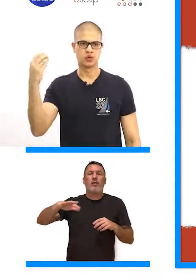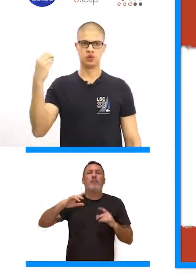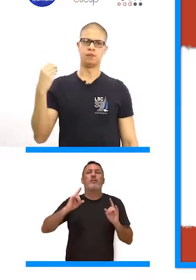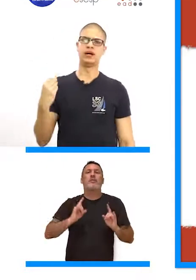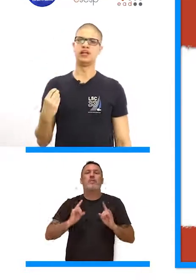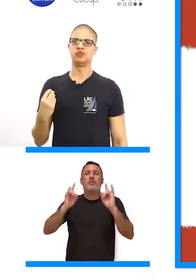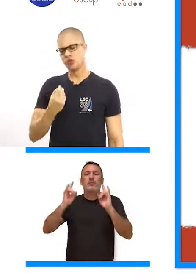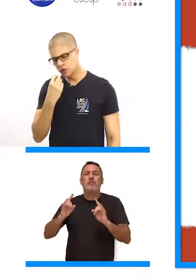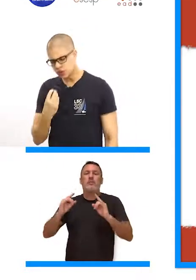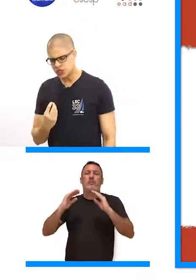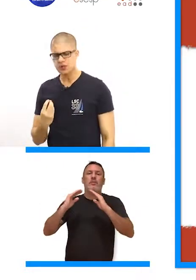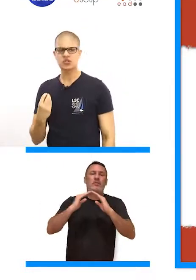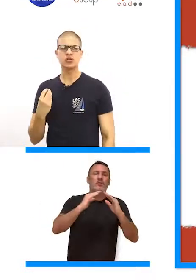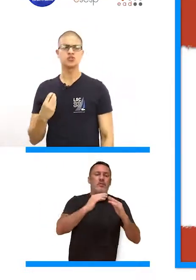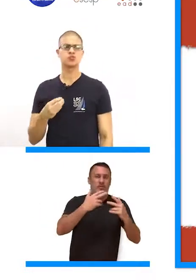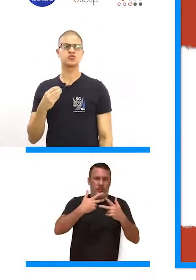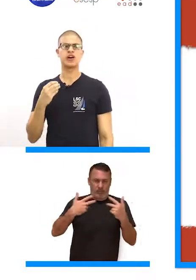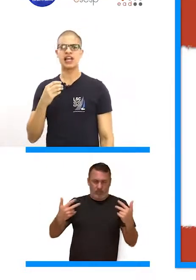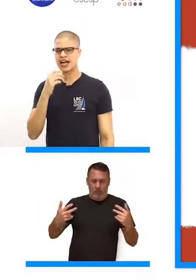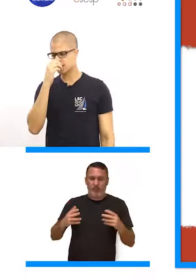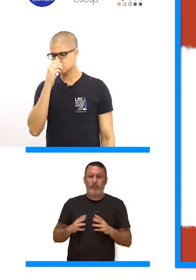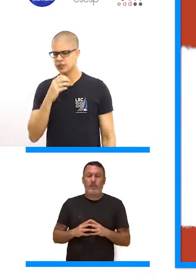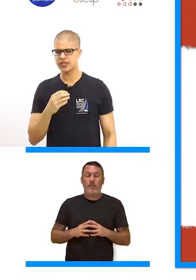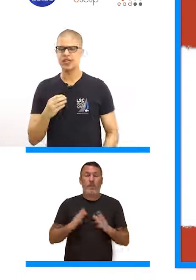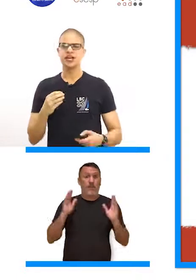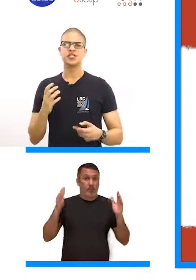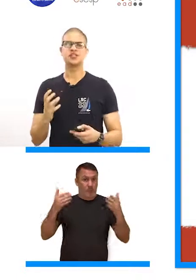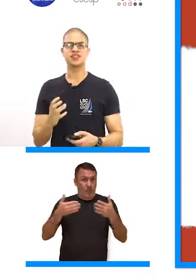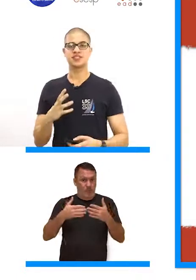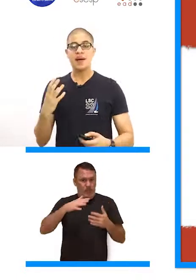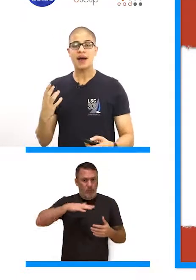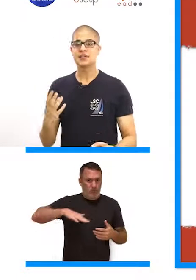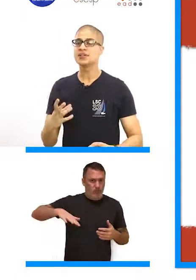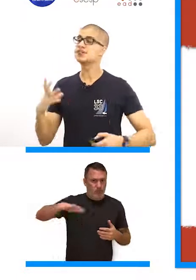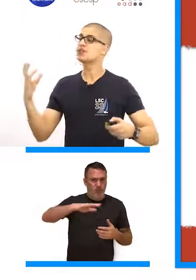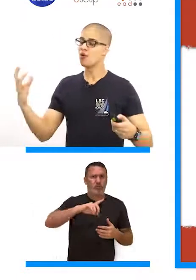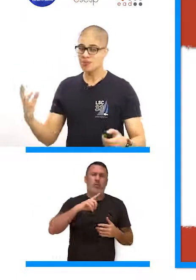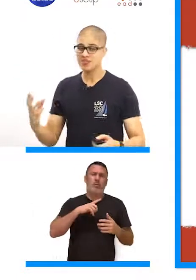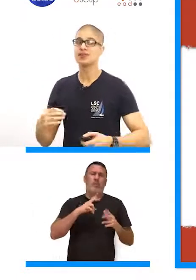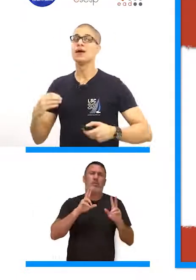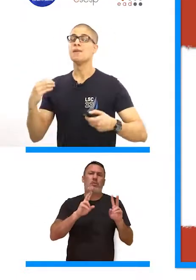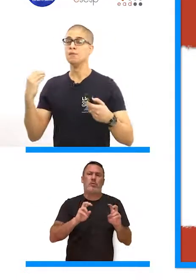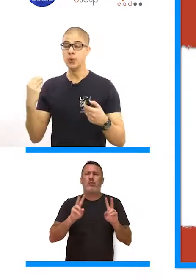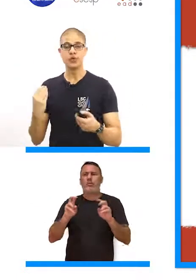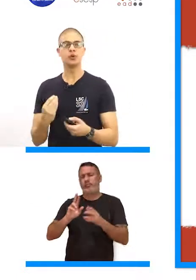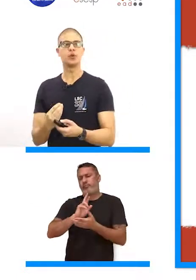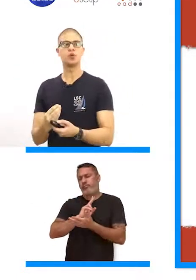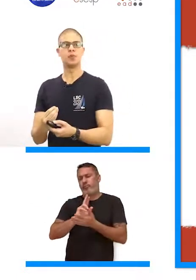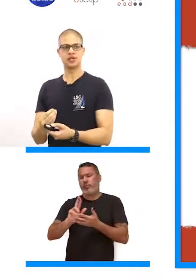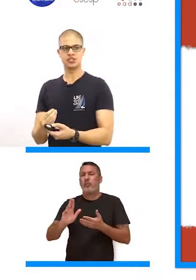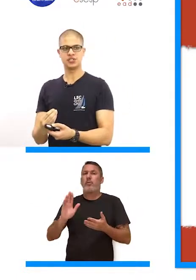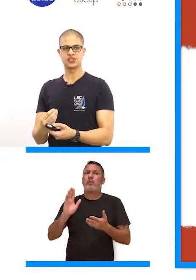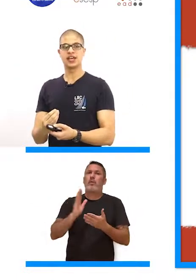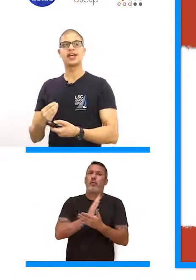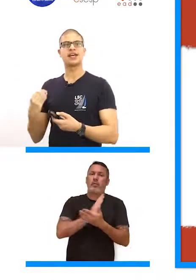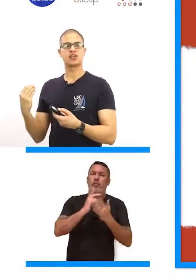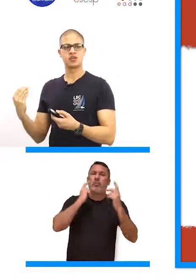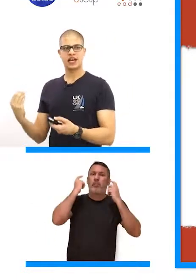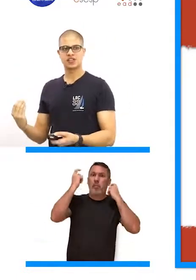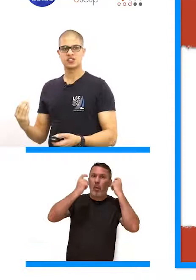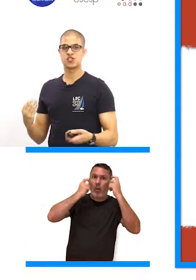meio urbano. Hoje, meus queridos, nós vamos falar sobre diversas temáticas, algumas muito